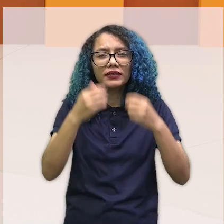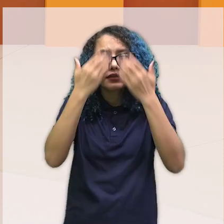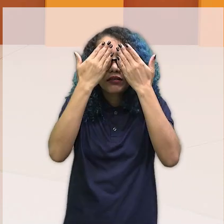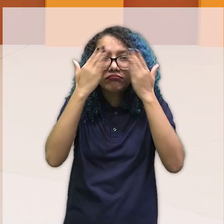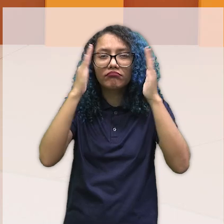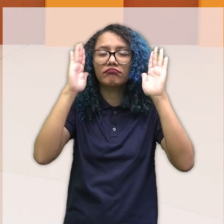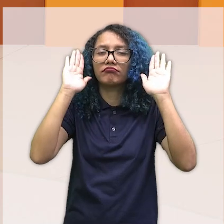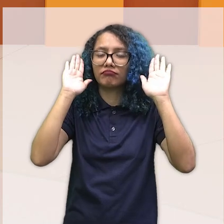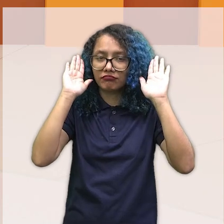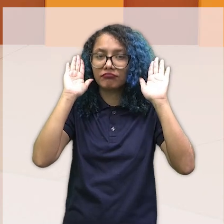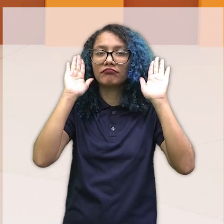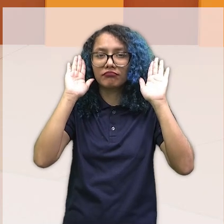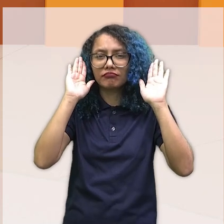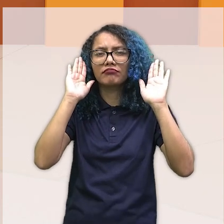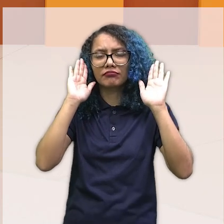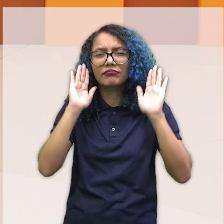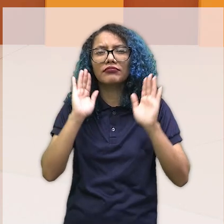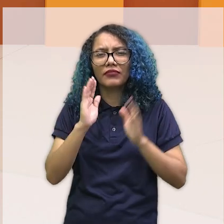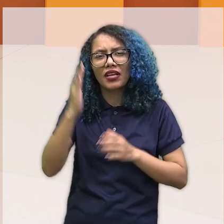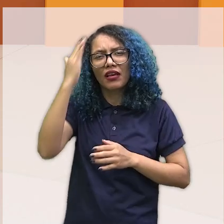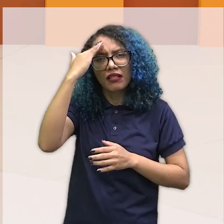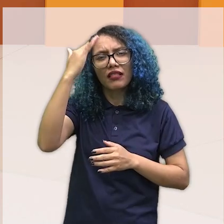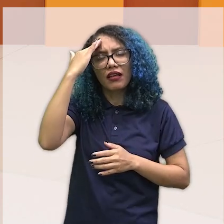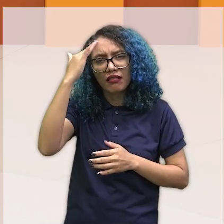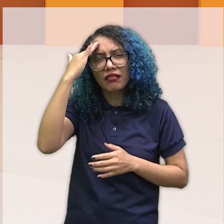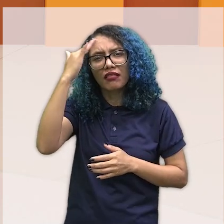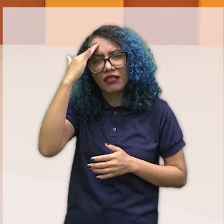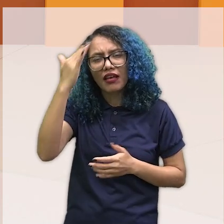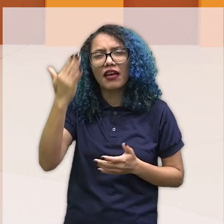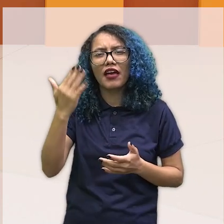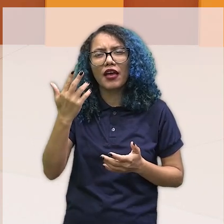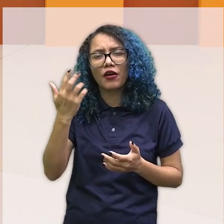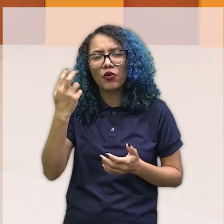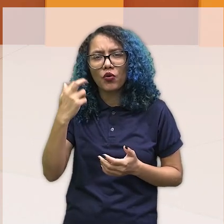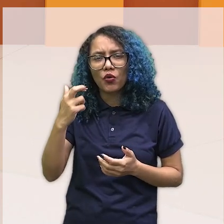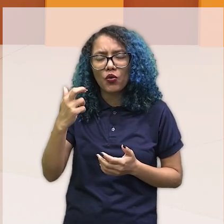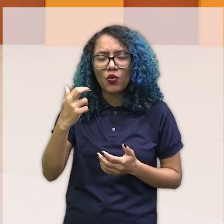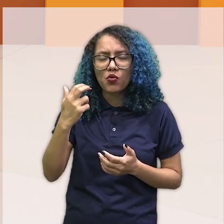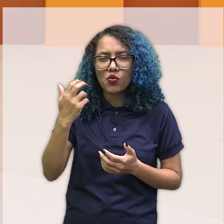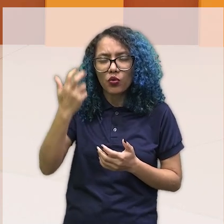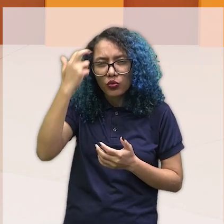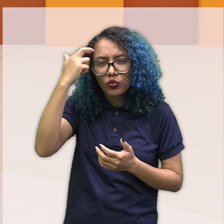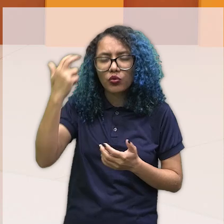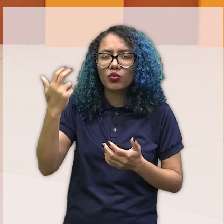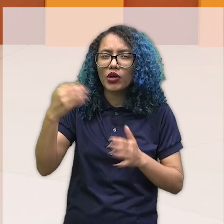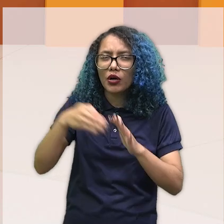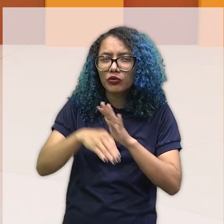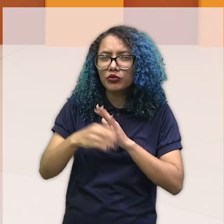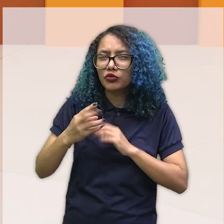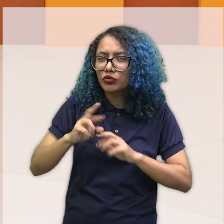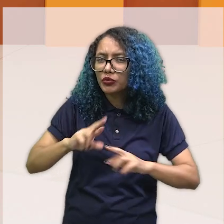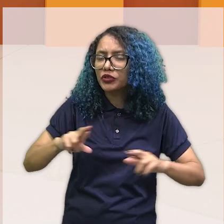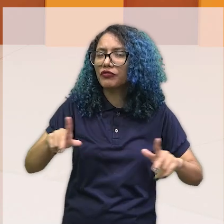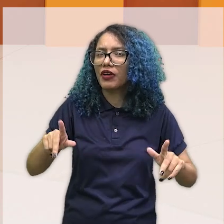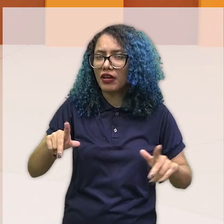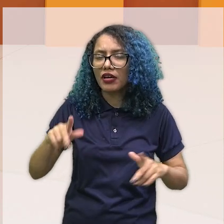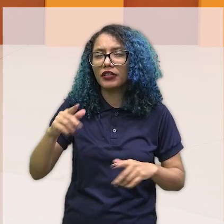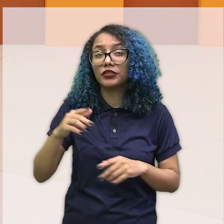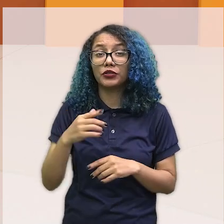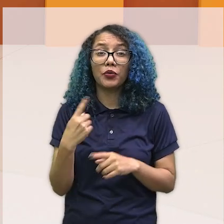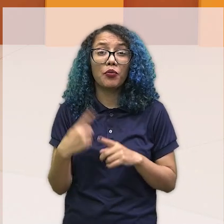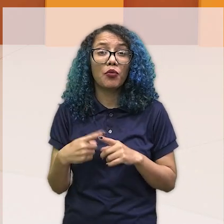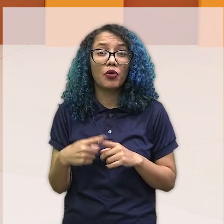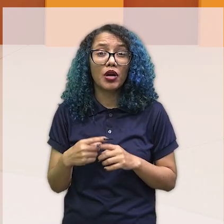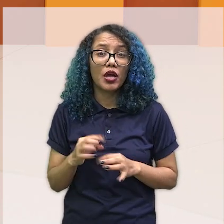mente aberta, para receber também diferentes costumes, diferentes modos de vida da população, porque nem todo